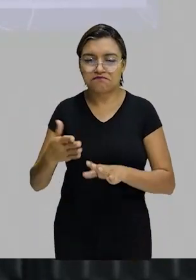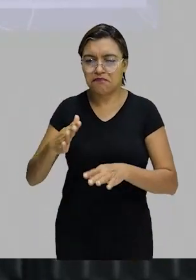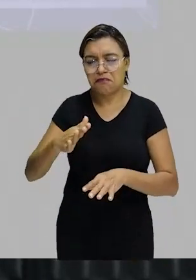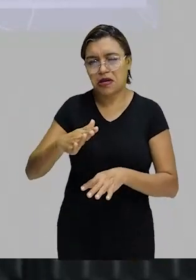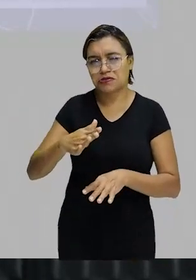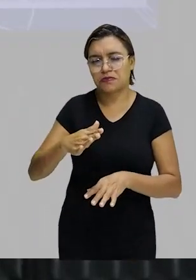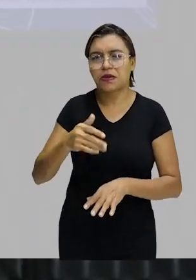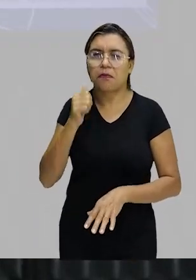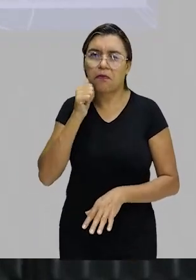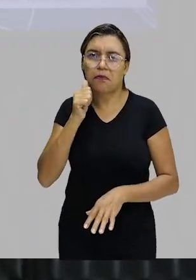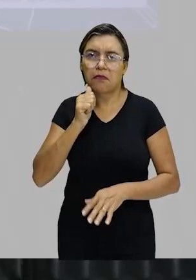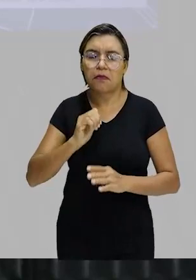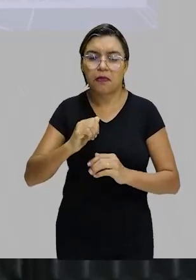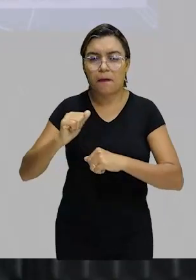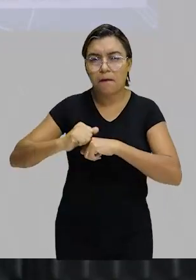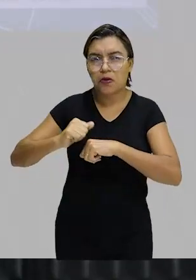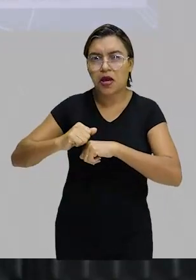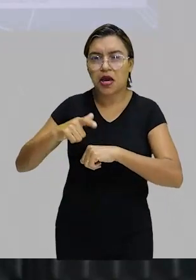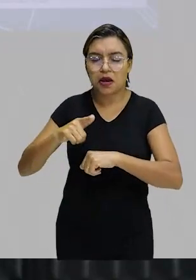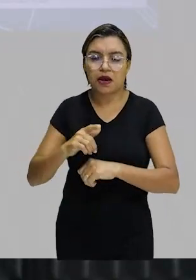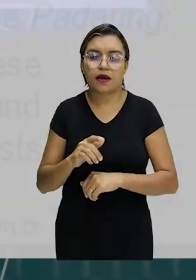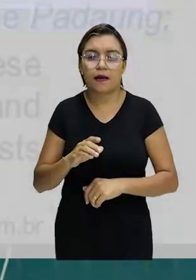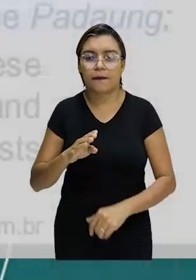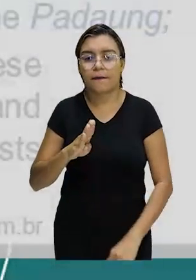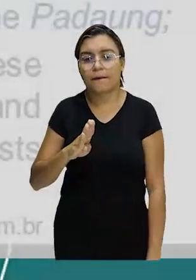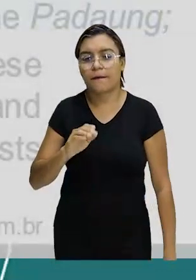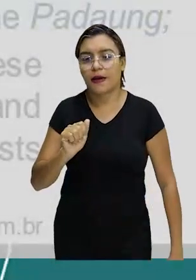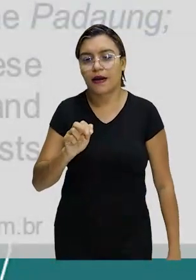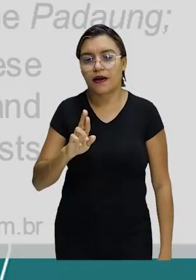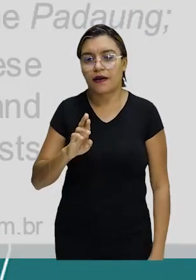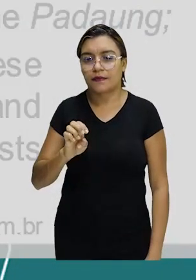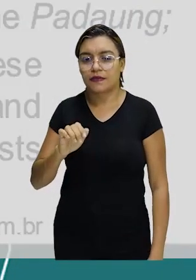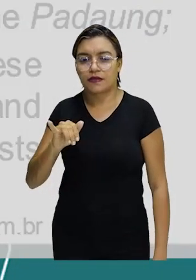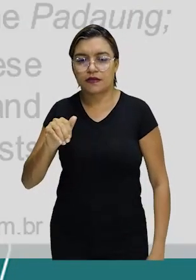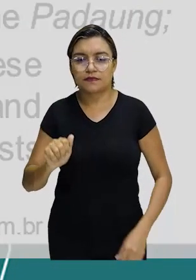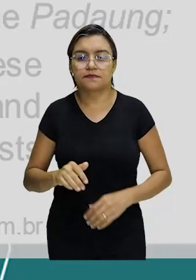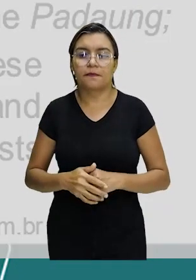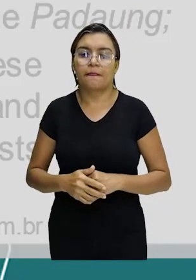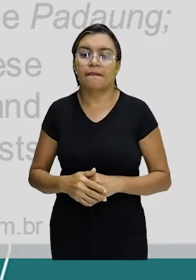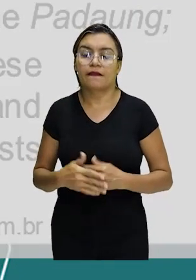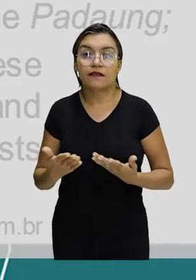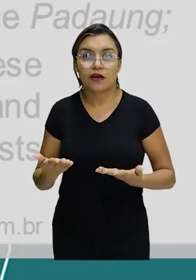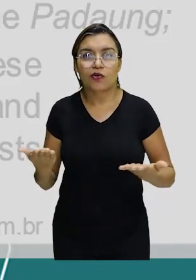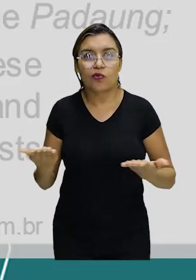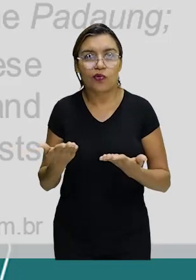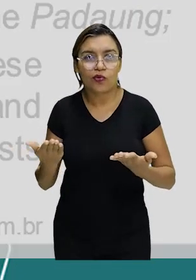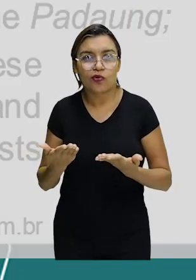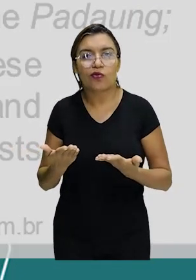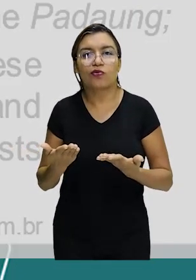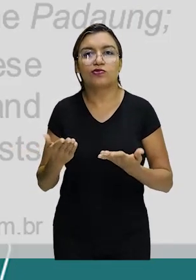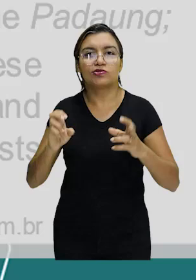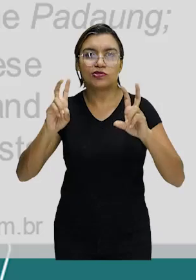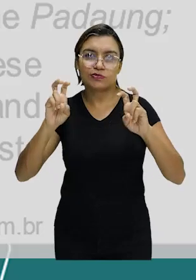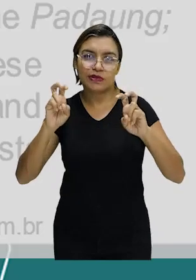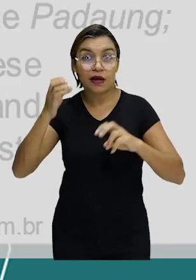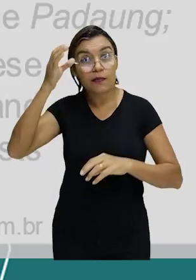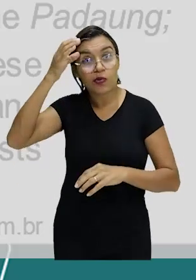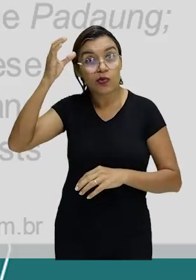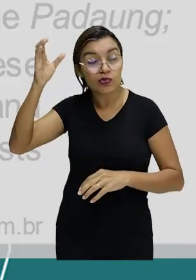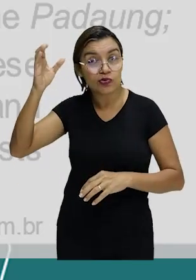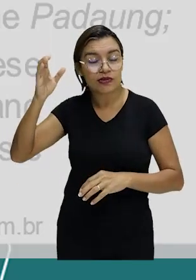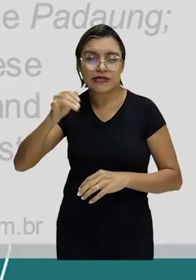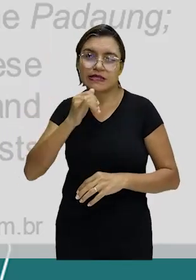60 ou 70 anos de mercado. E, pessoal, é isso. Hoje nós falamos de cultura. Um exemplo